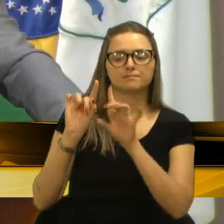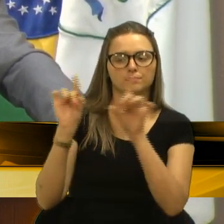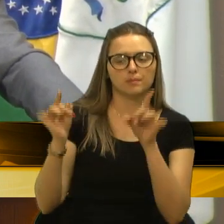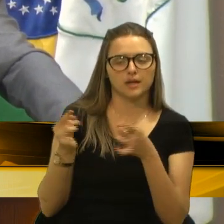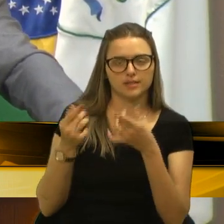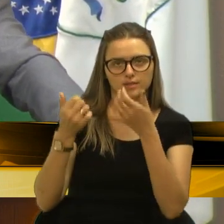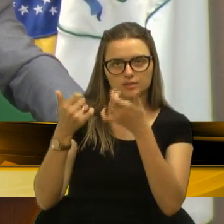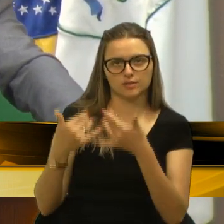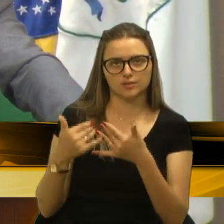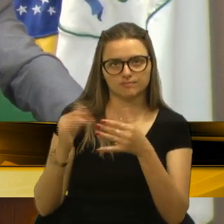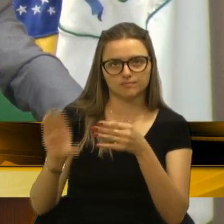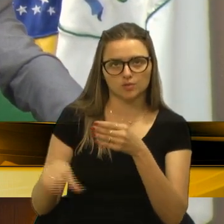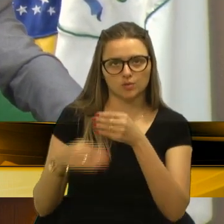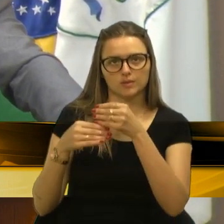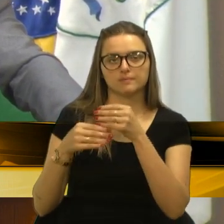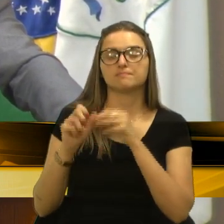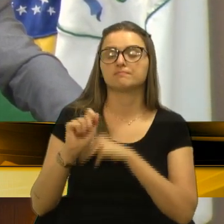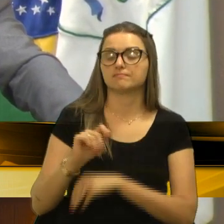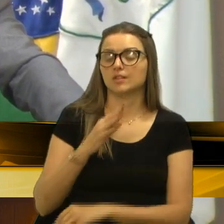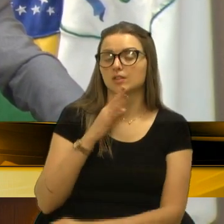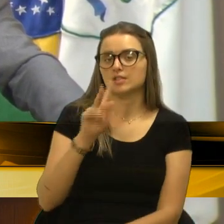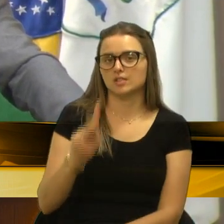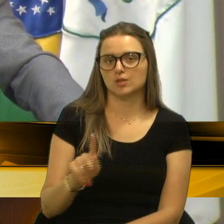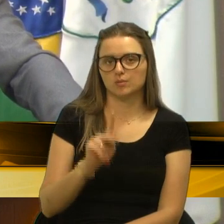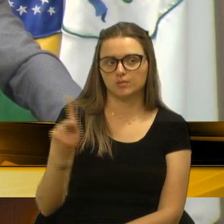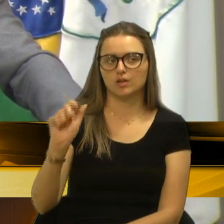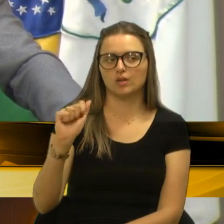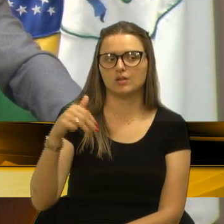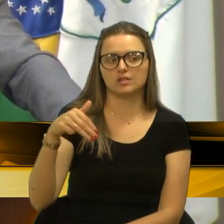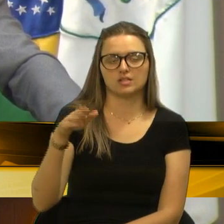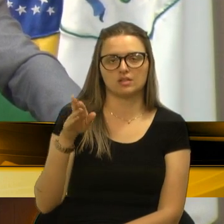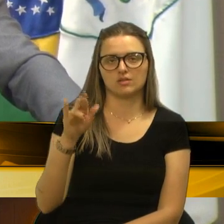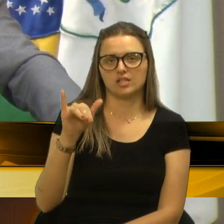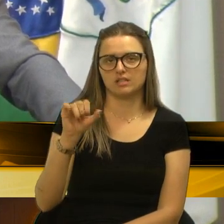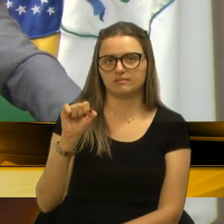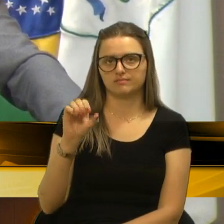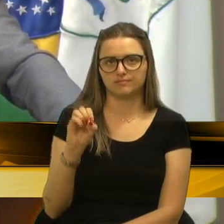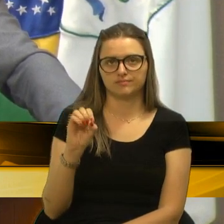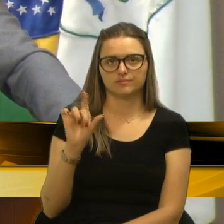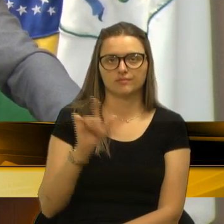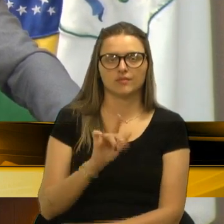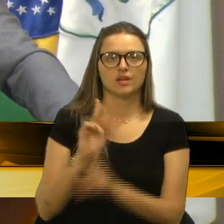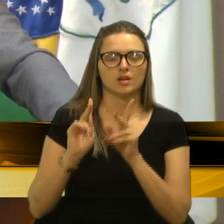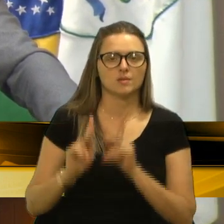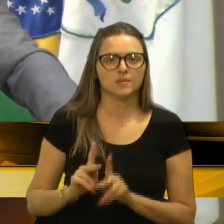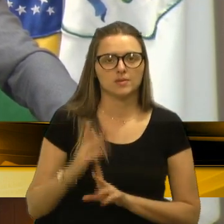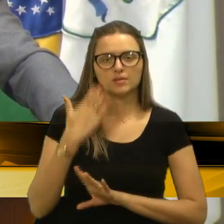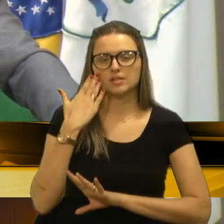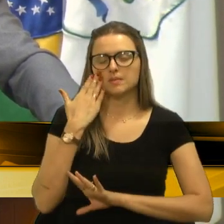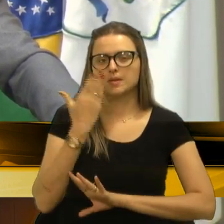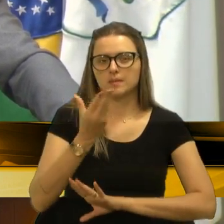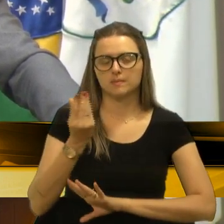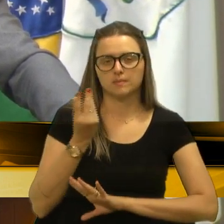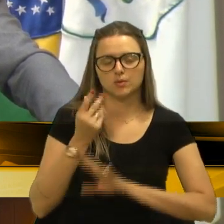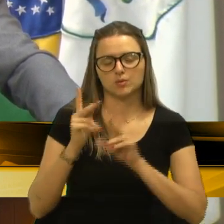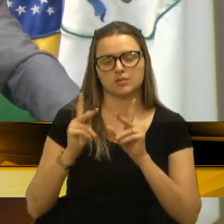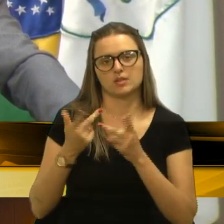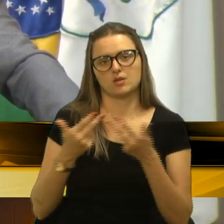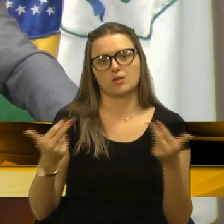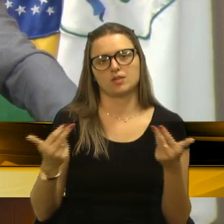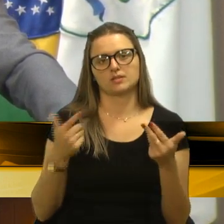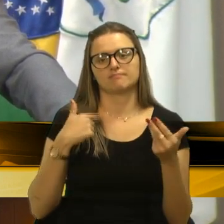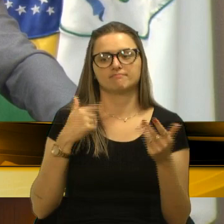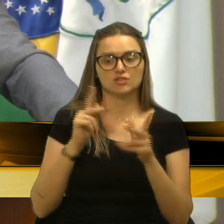Ambrósio, esse sim era um espírito de muita luz, de muita sabedoria, nós podemos dizer um verdadeiro